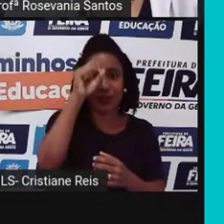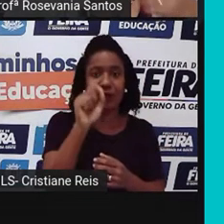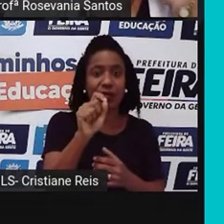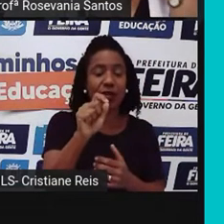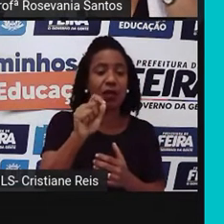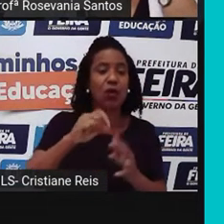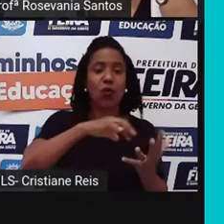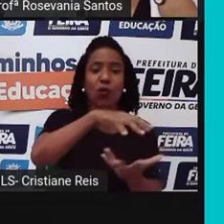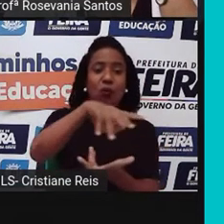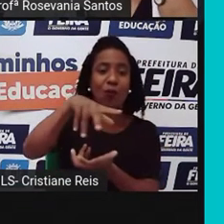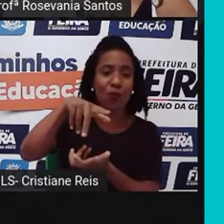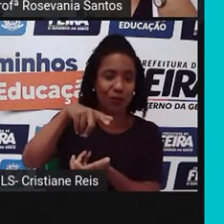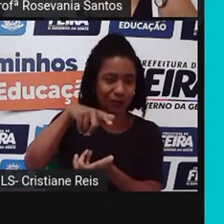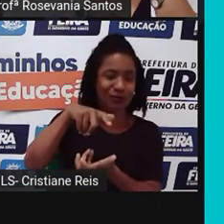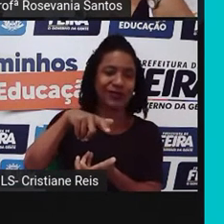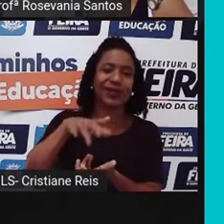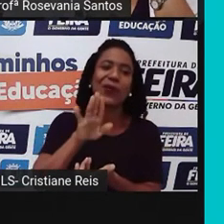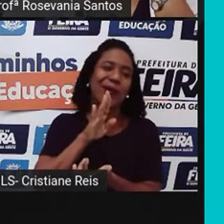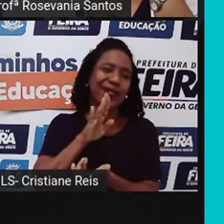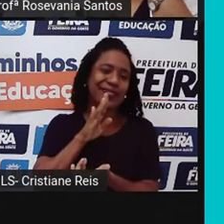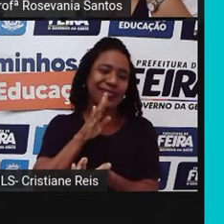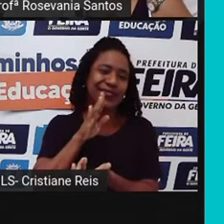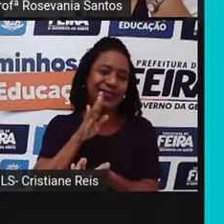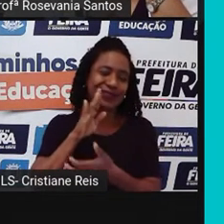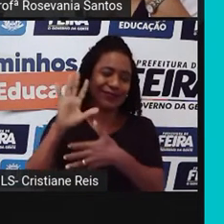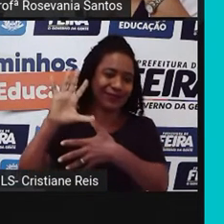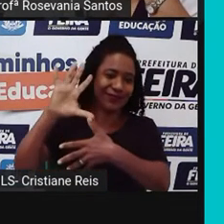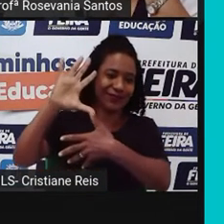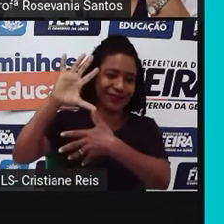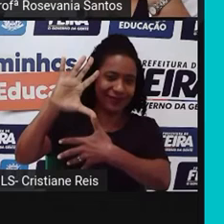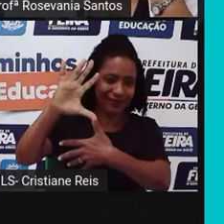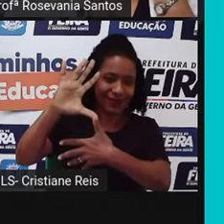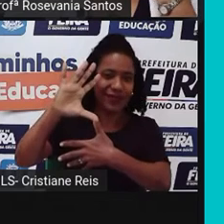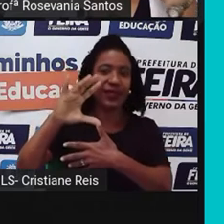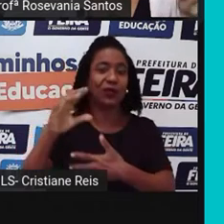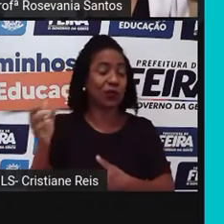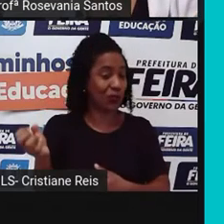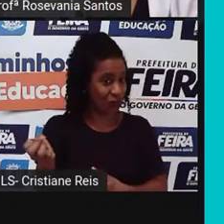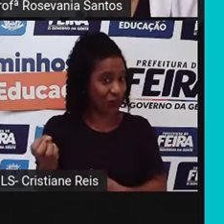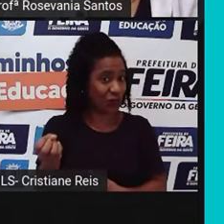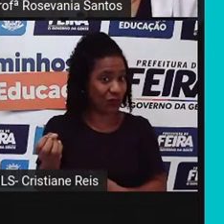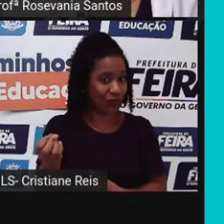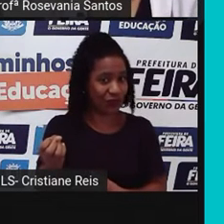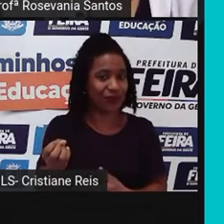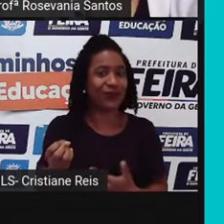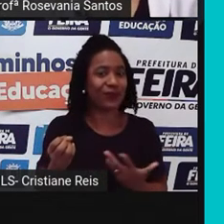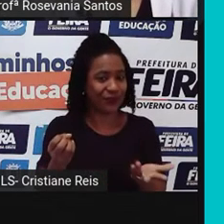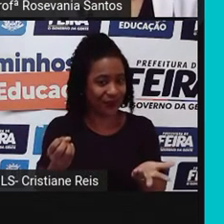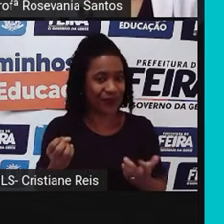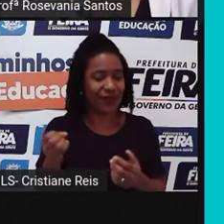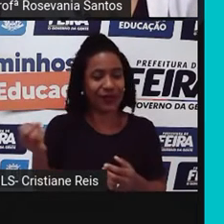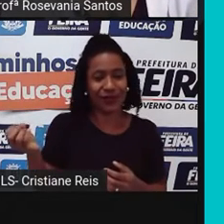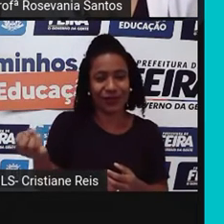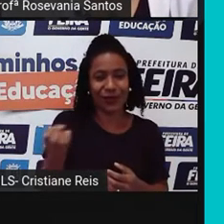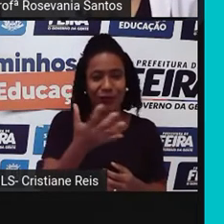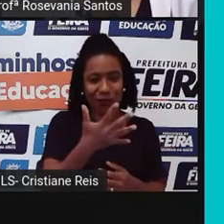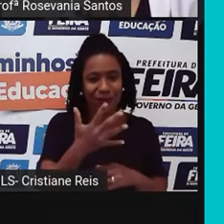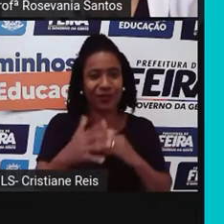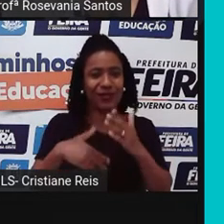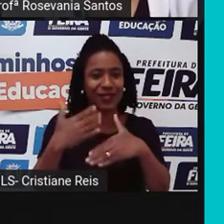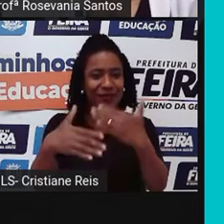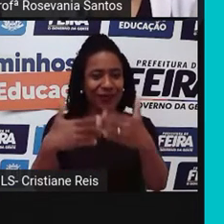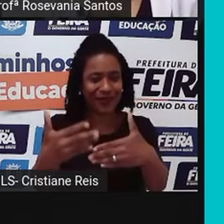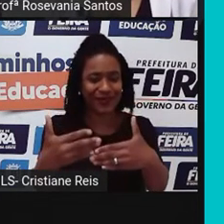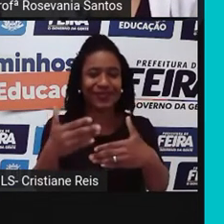mundo conhecido, né, o que se tinha notícia. O Novo Mundo, que é, bora dizer assim, né, descoberto por